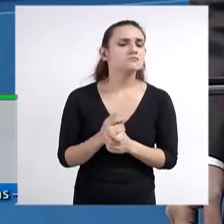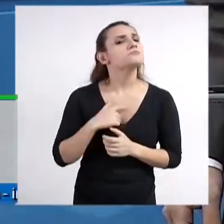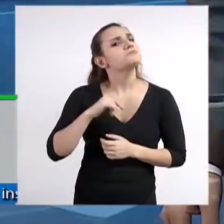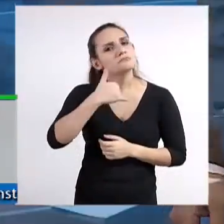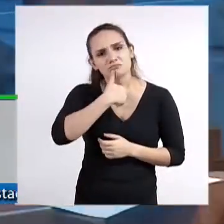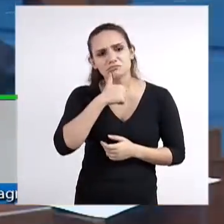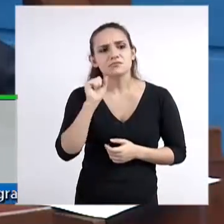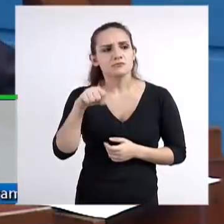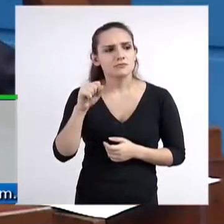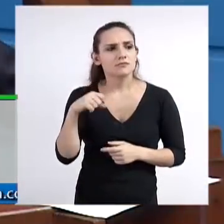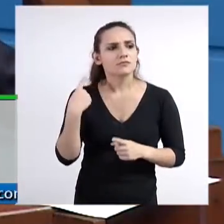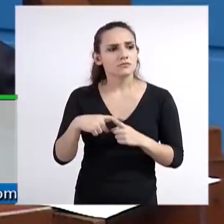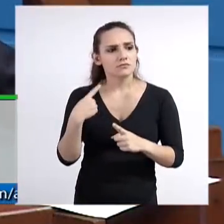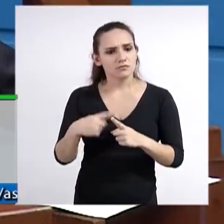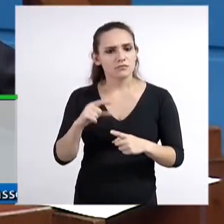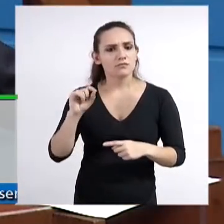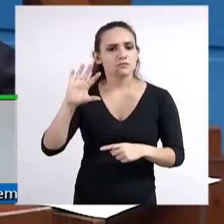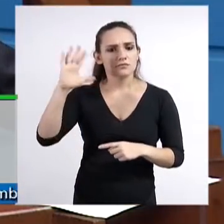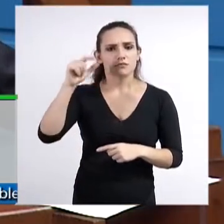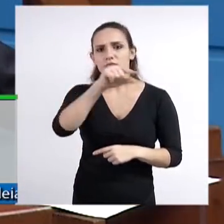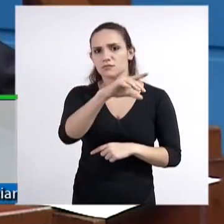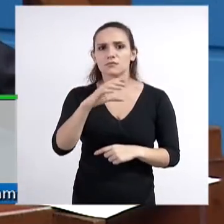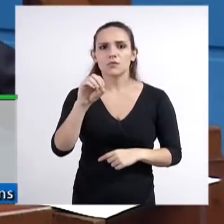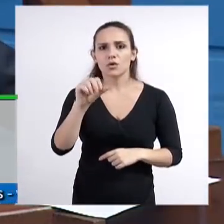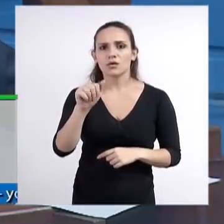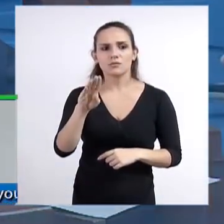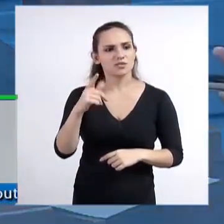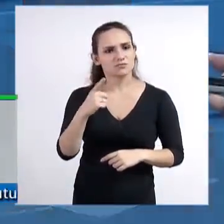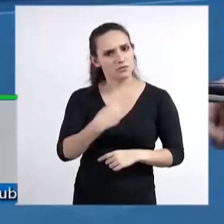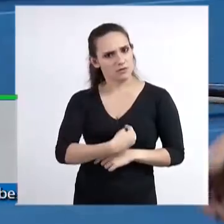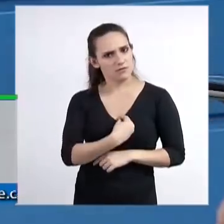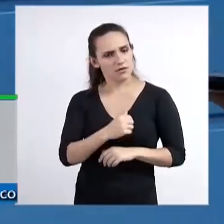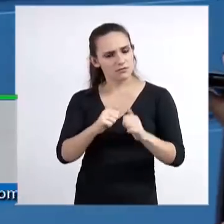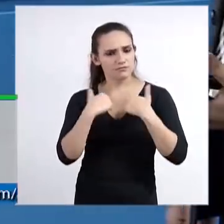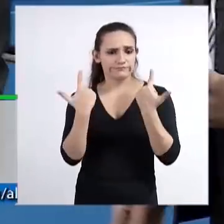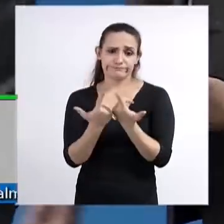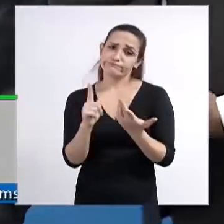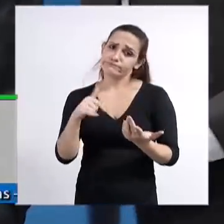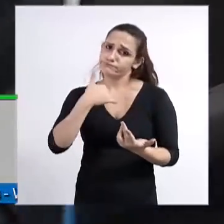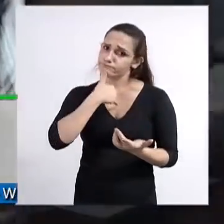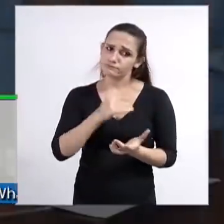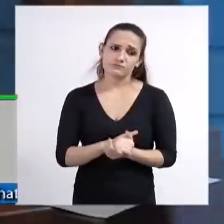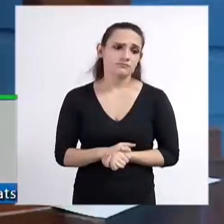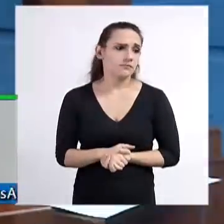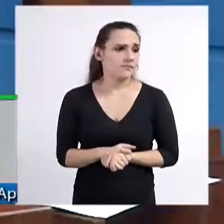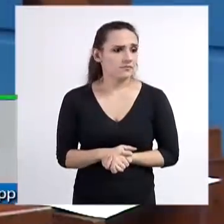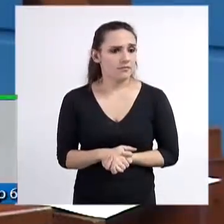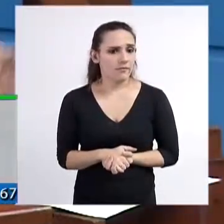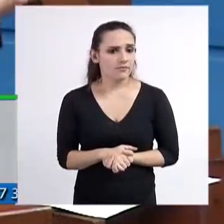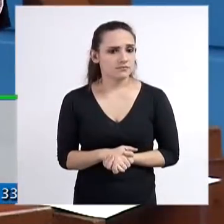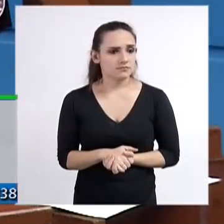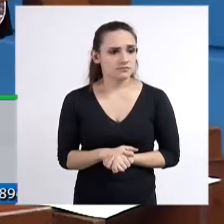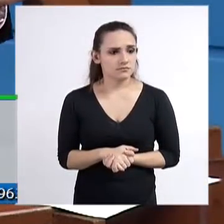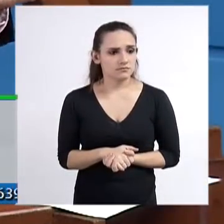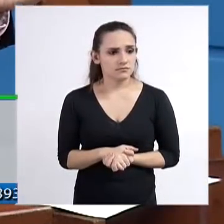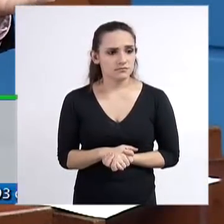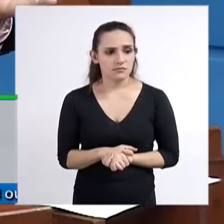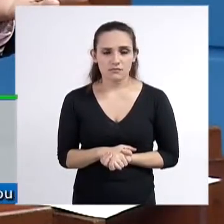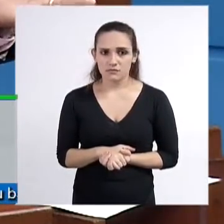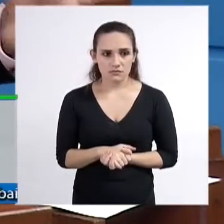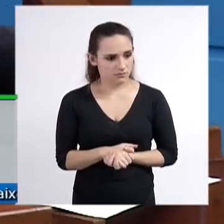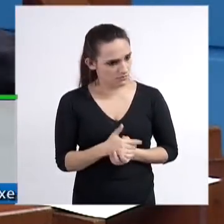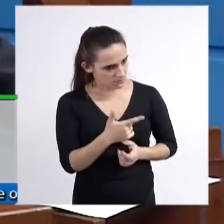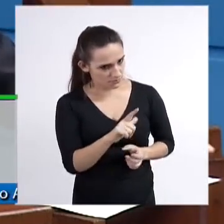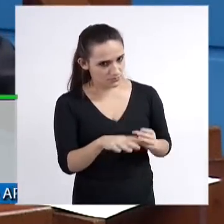lamento que naquele espaço da OAB não tenha tido a participação da Assembleia Legislativa. Eu agradeço a parte de Vossa Excelência, deputado. Outra